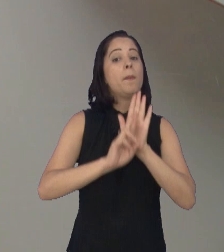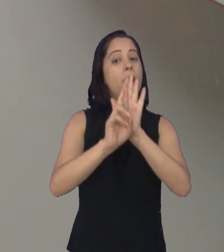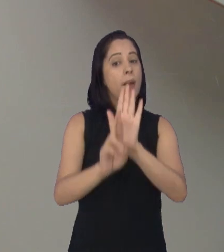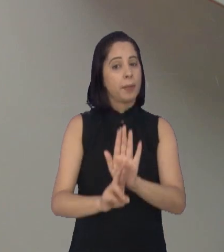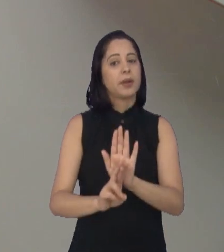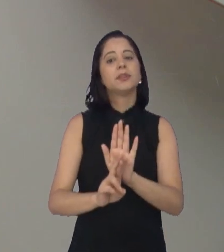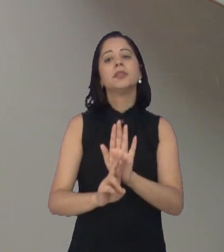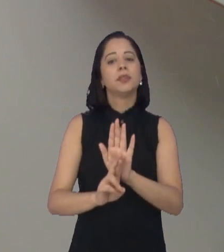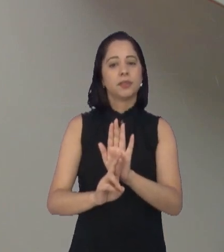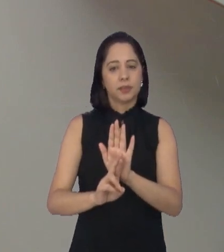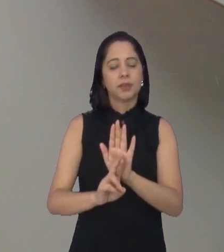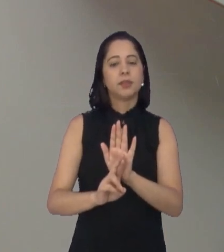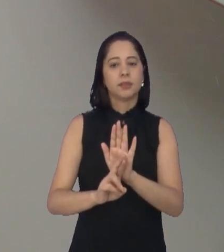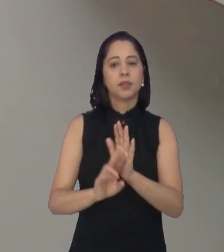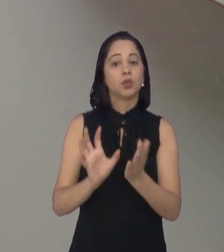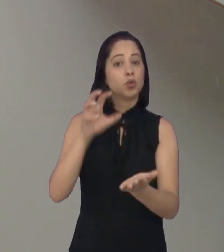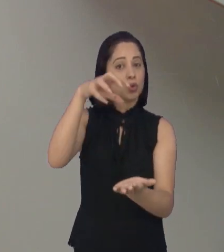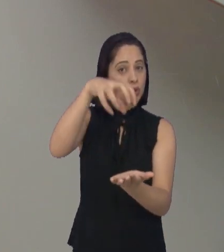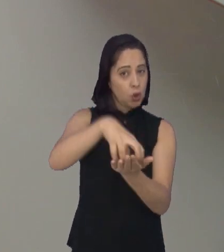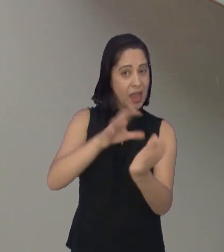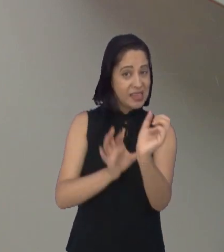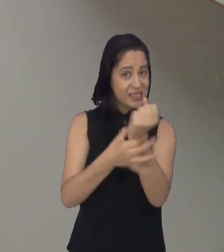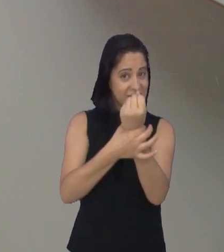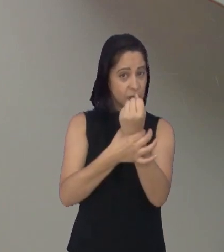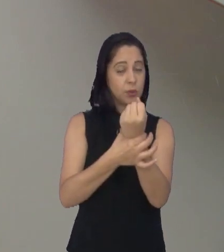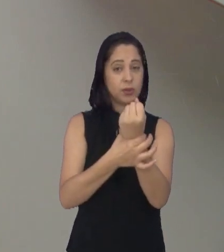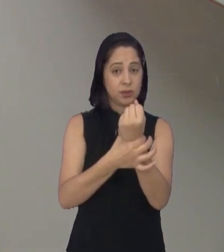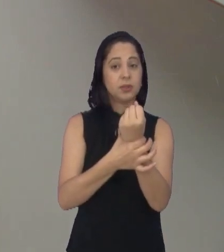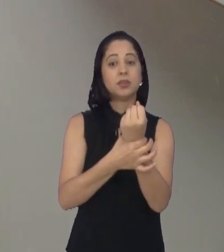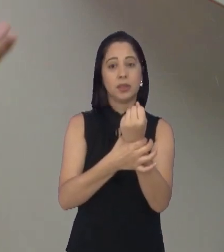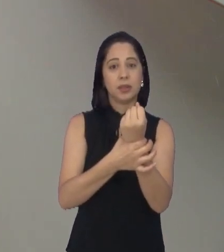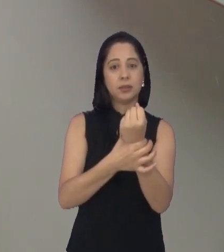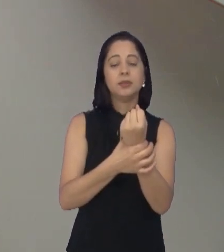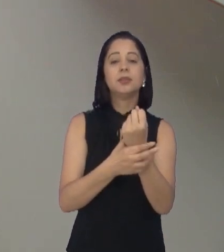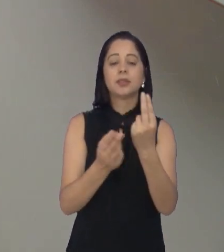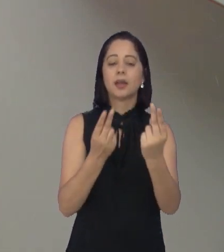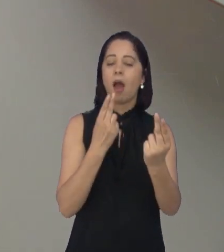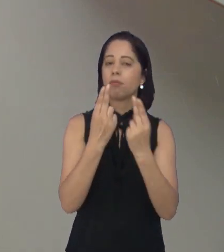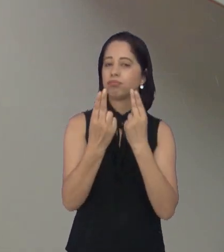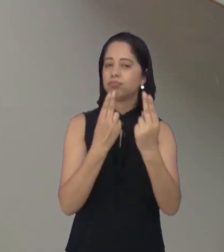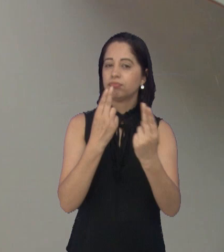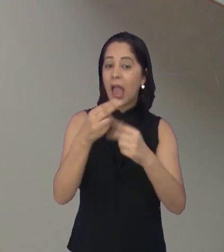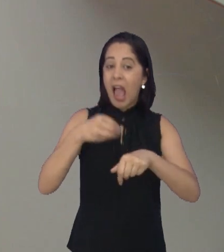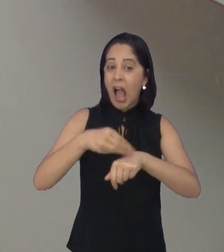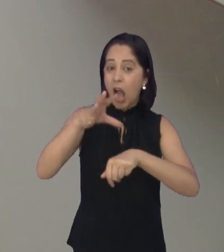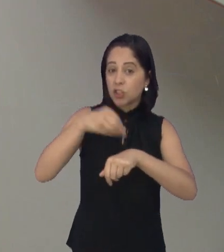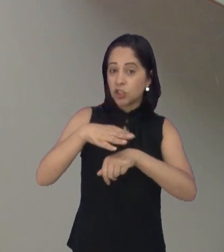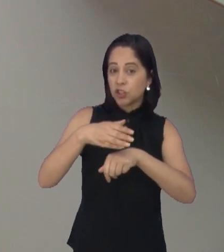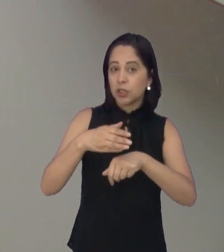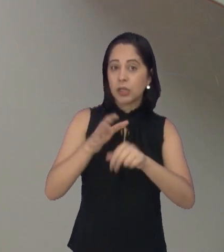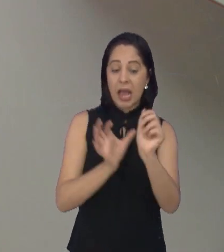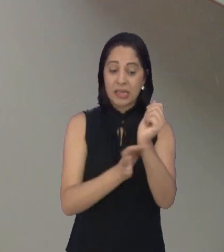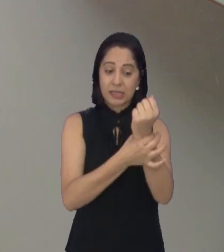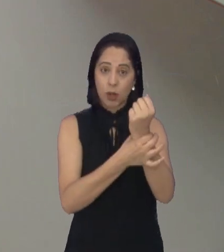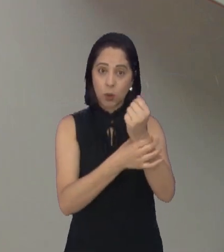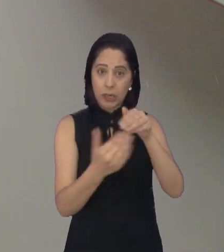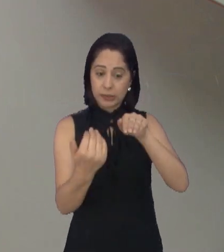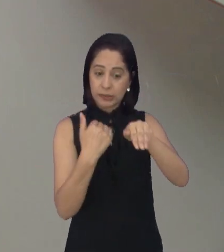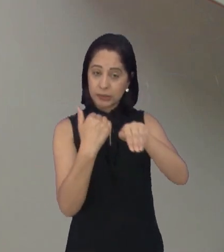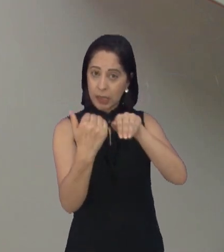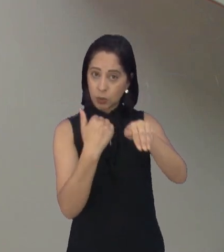do Observatório Nacional de Segurança Viária, que vai trazer dicas fundamentais para a segurança no